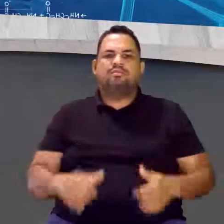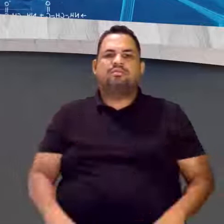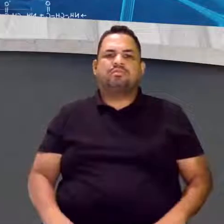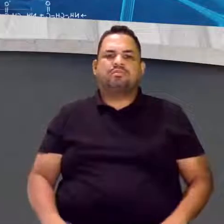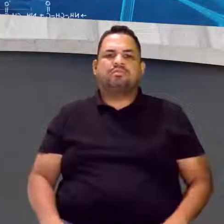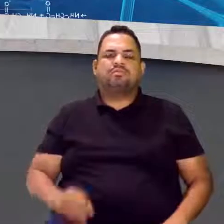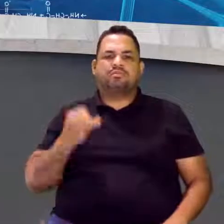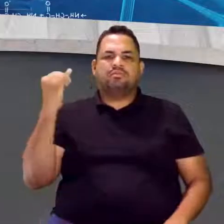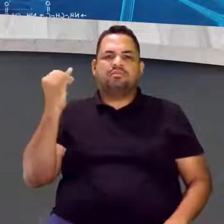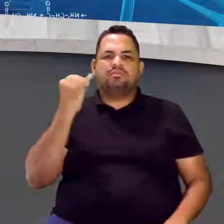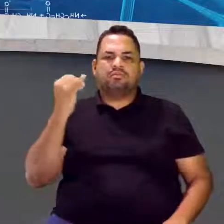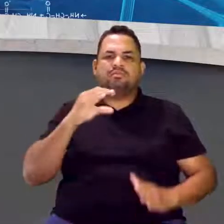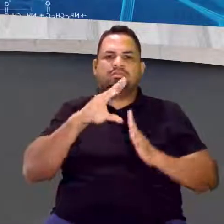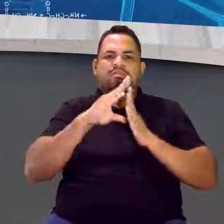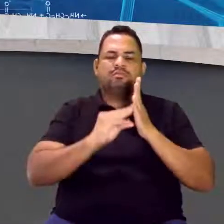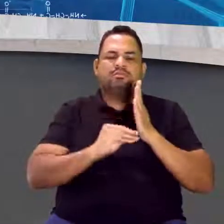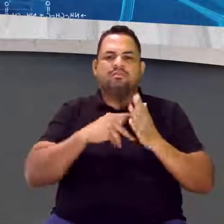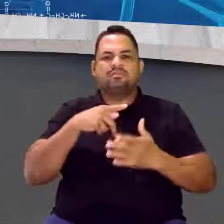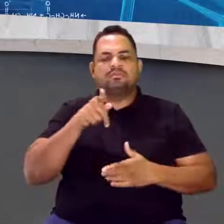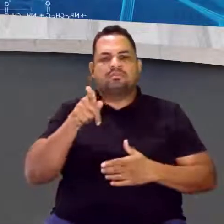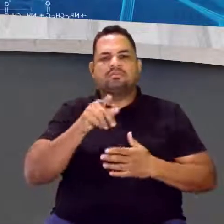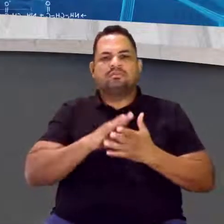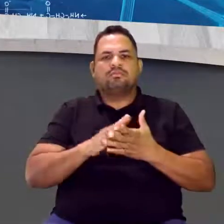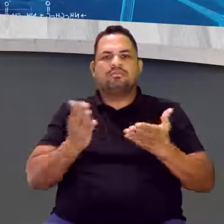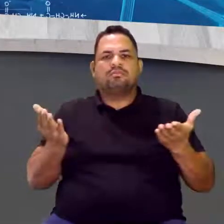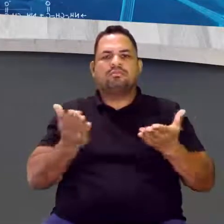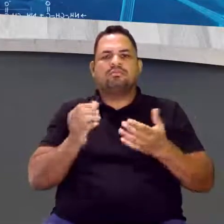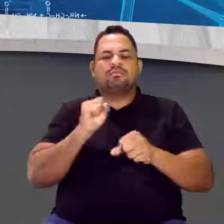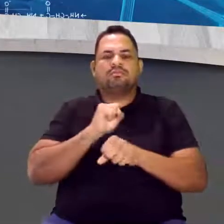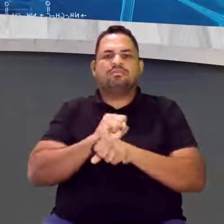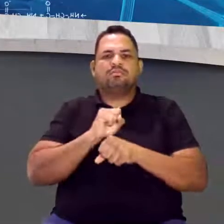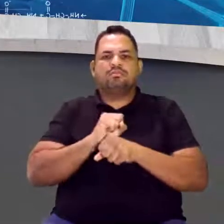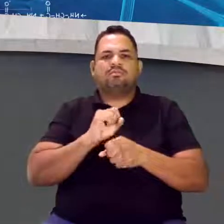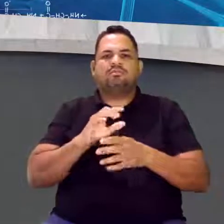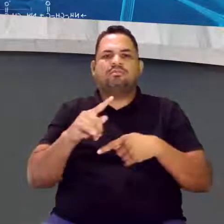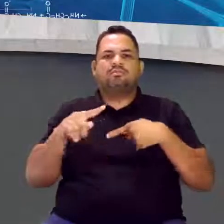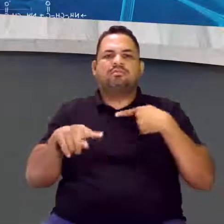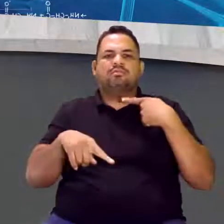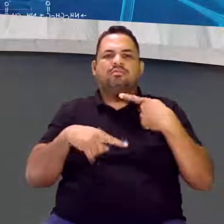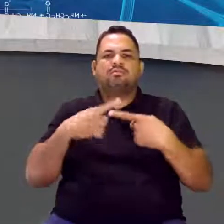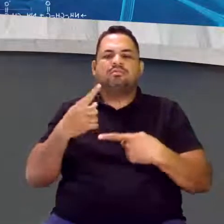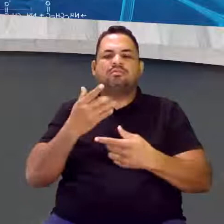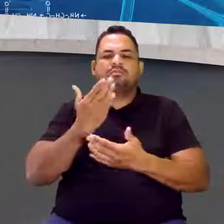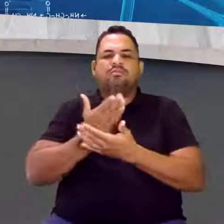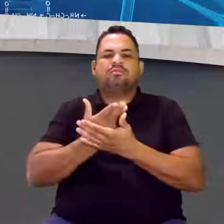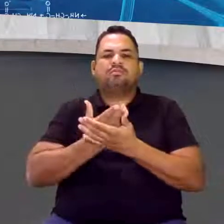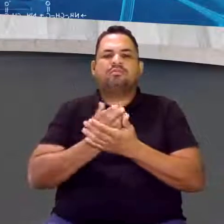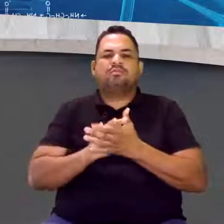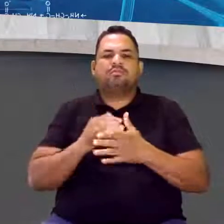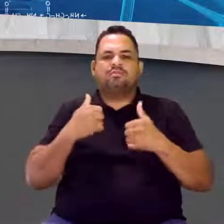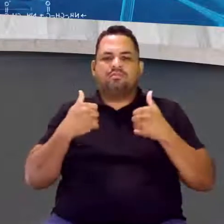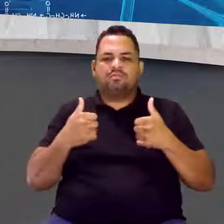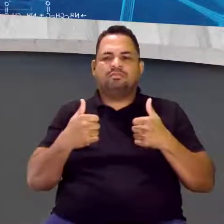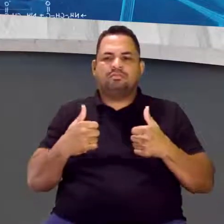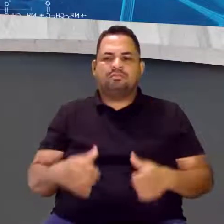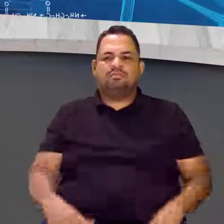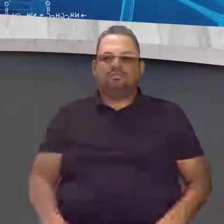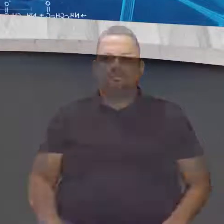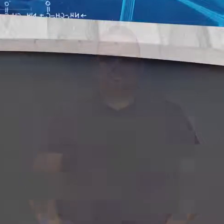Então, muito importante esse conteúdo para vocês, mas aguardamos vocês, com certeza, numa próxima aula. Valeu?